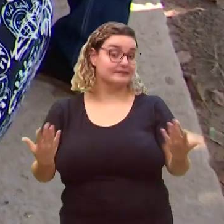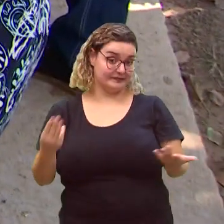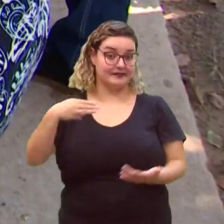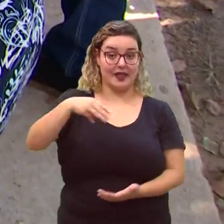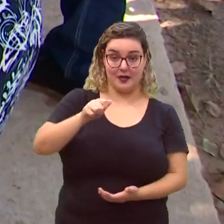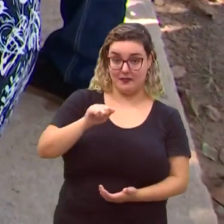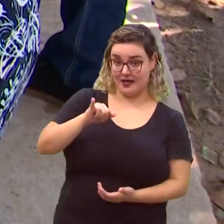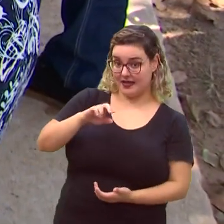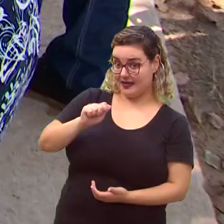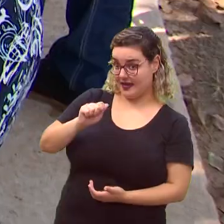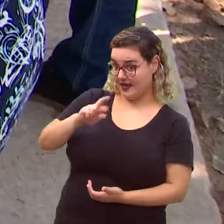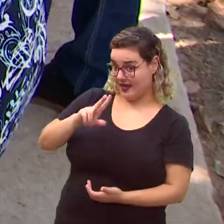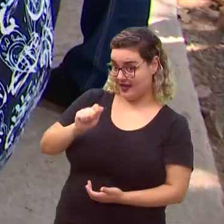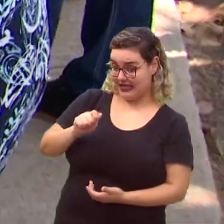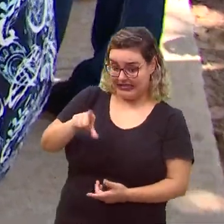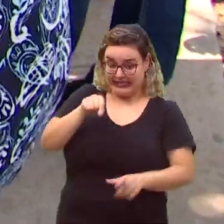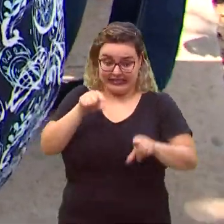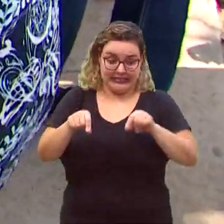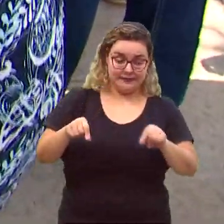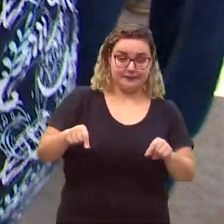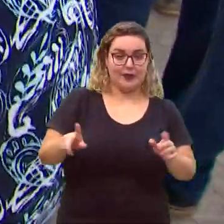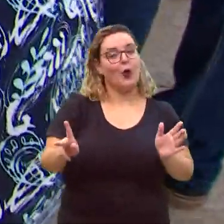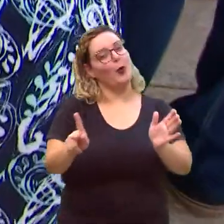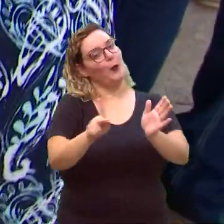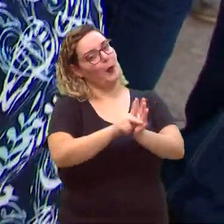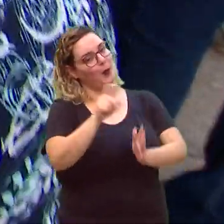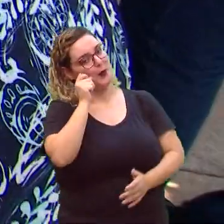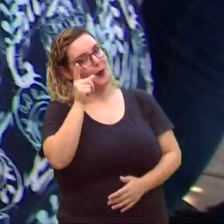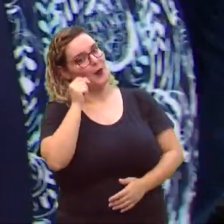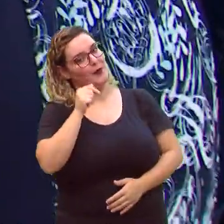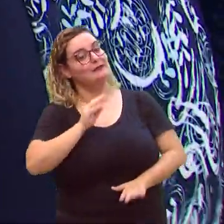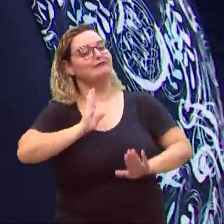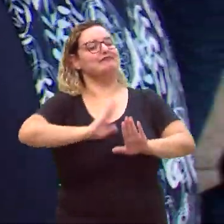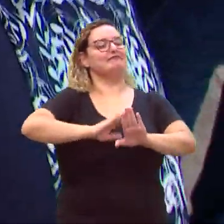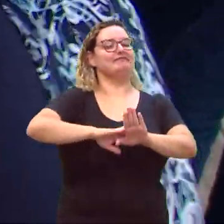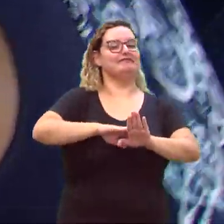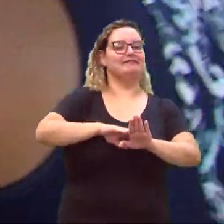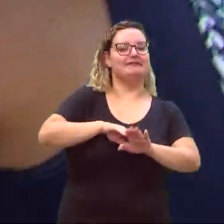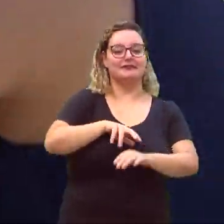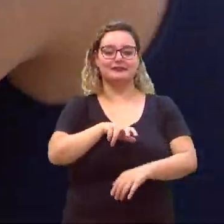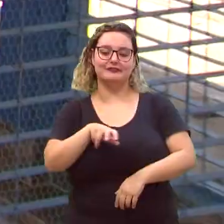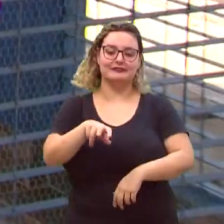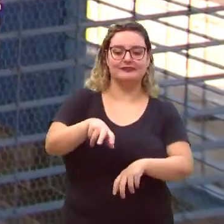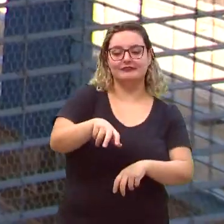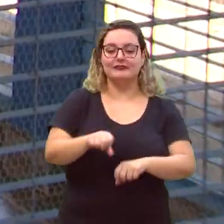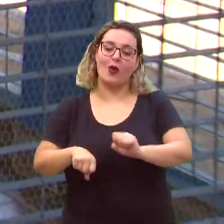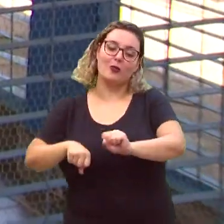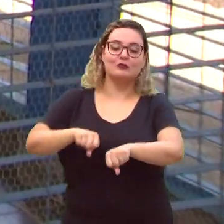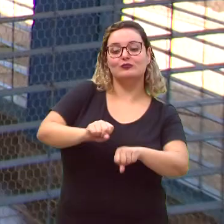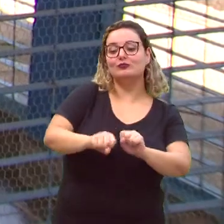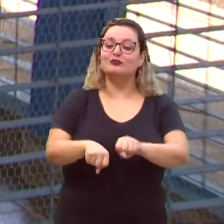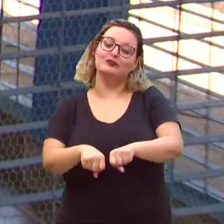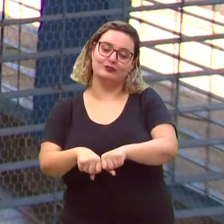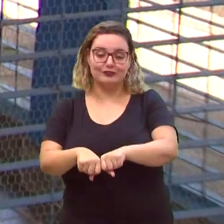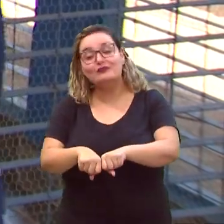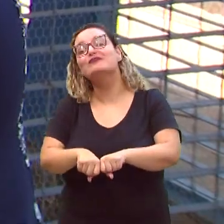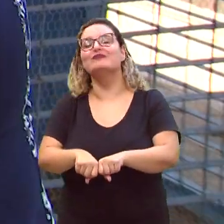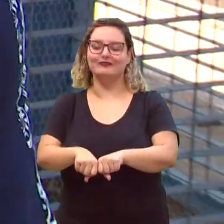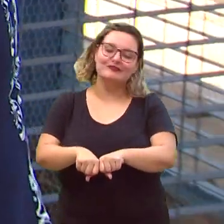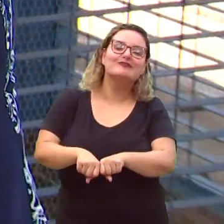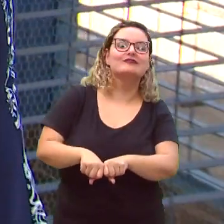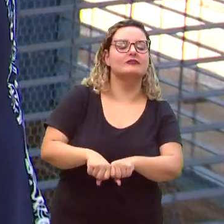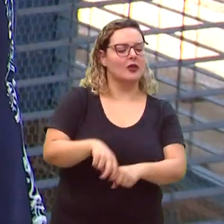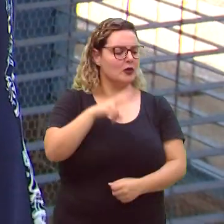Já que a Mayara não se decide, o próprio gatinho tomou atitude e foi até ela. Eu fiquei olhando esse laranjinha